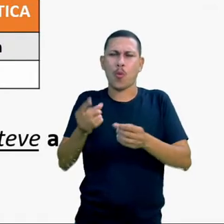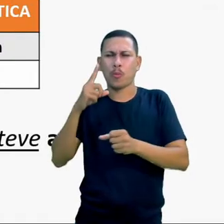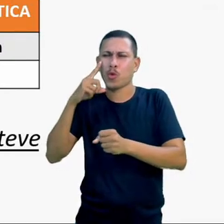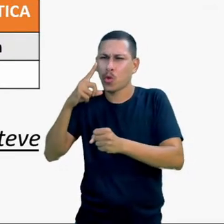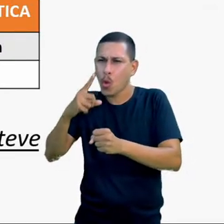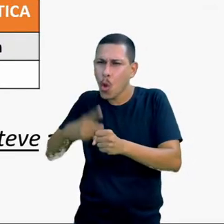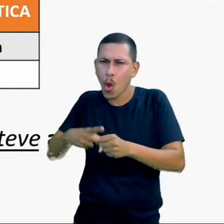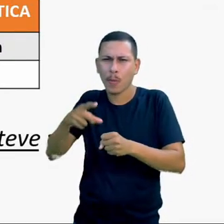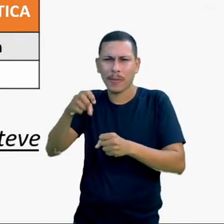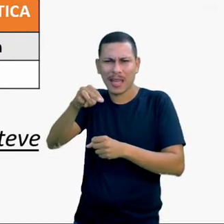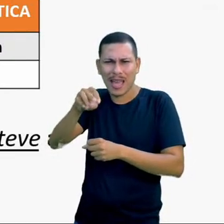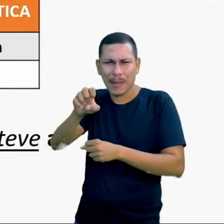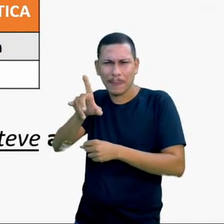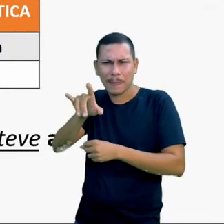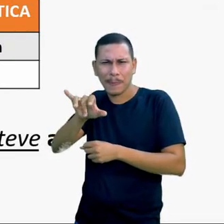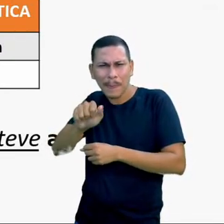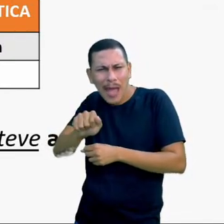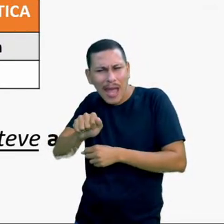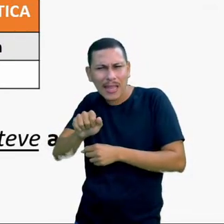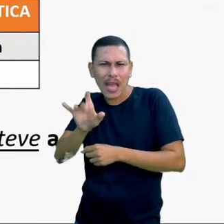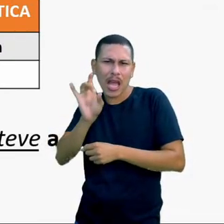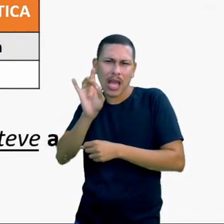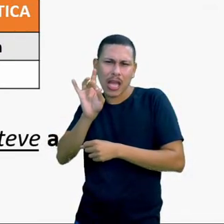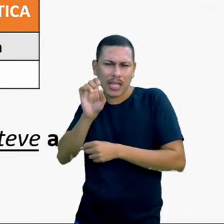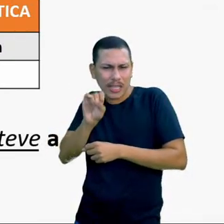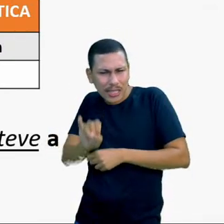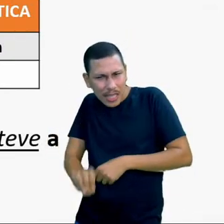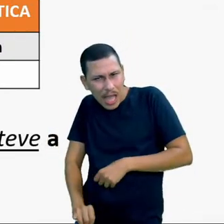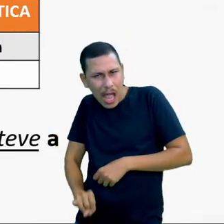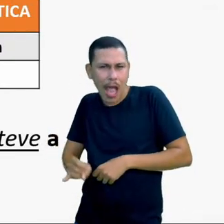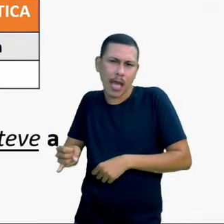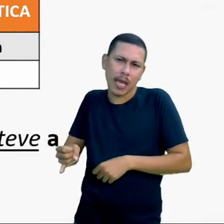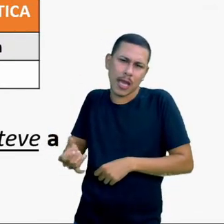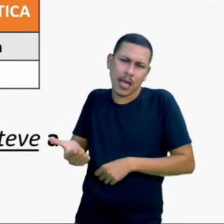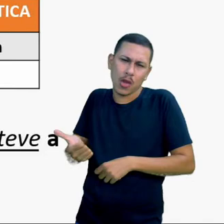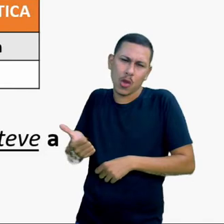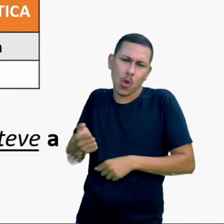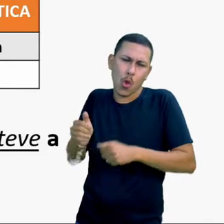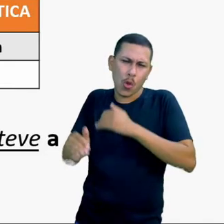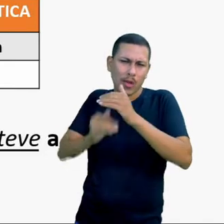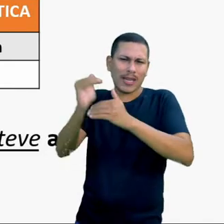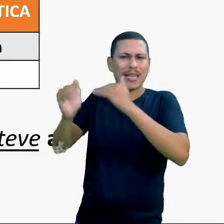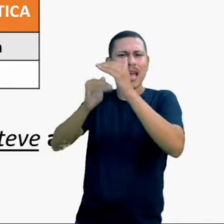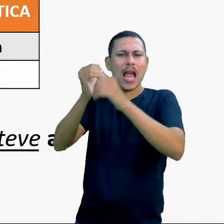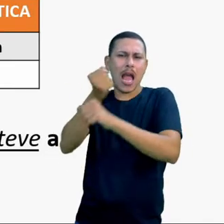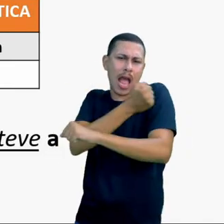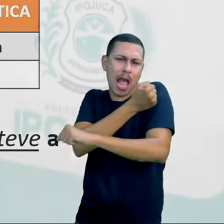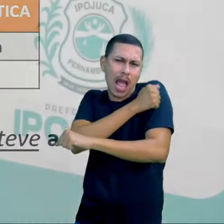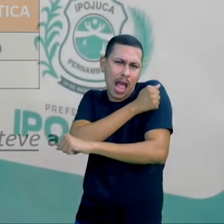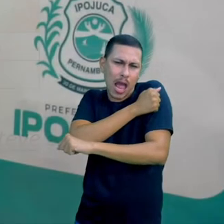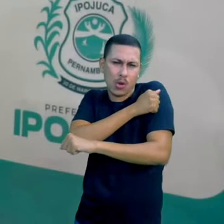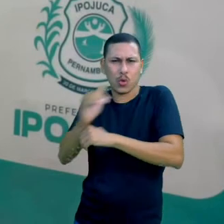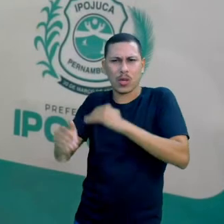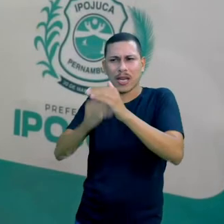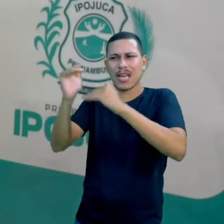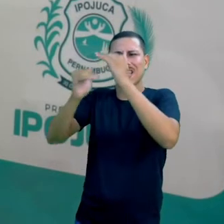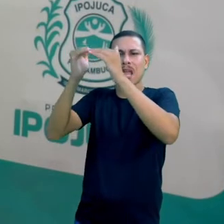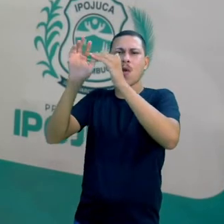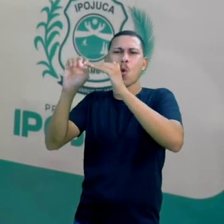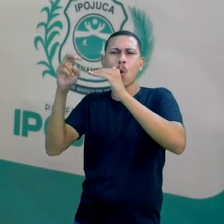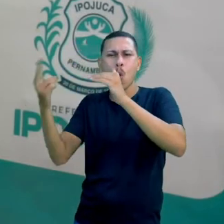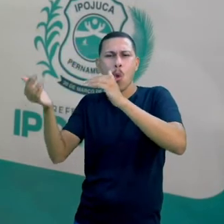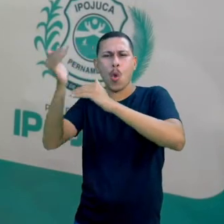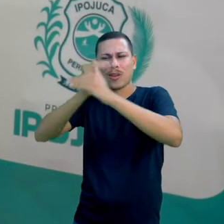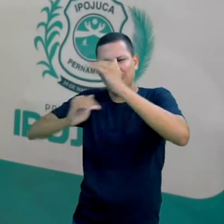saber apenas pelas médias se o desempenho de cada aluno foi crescente ou